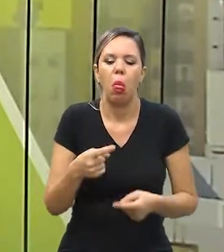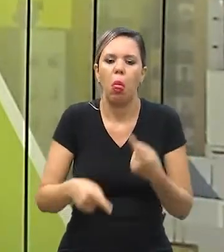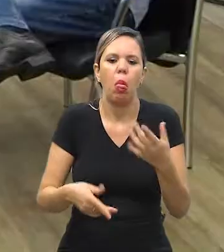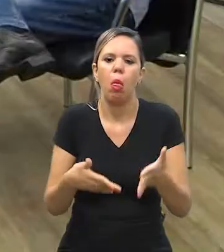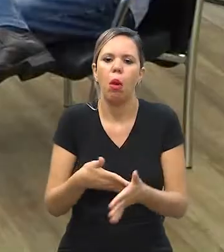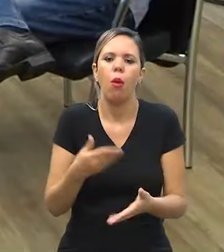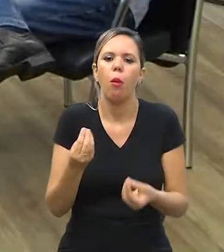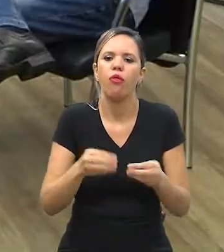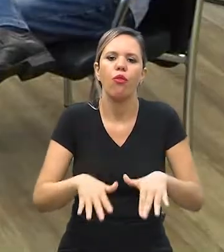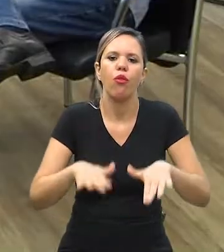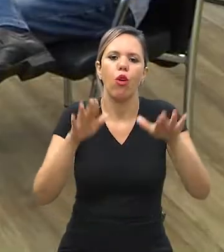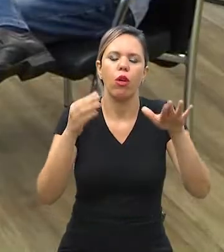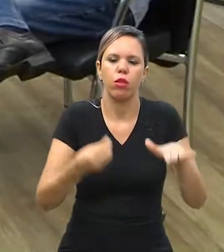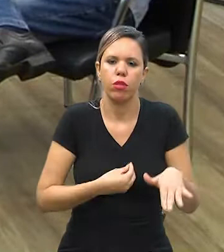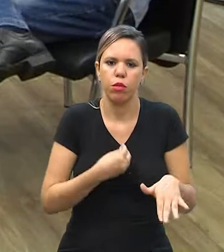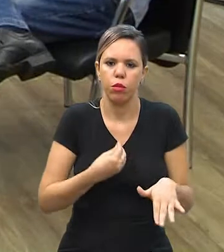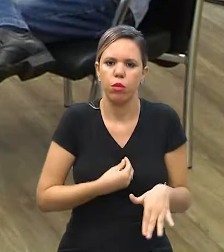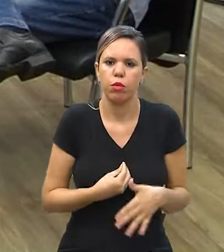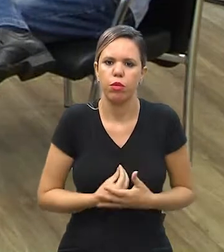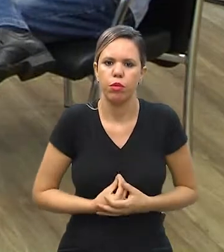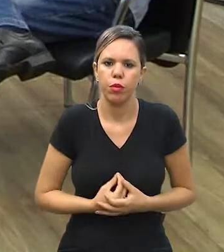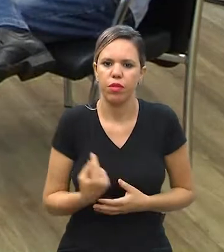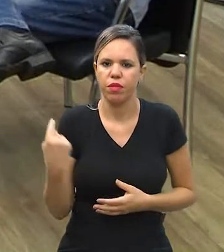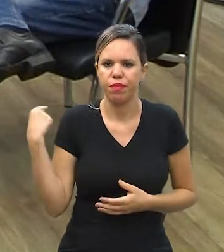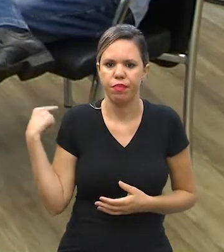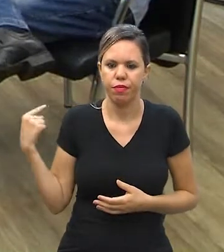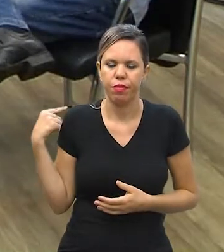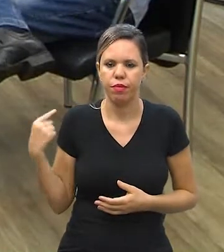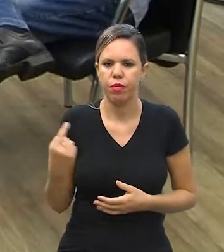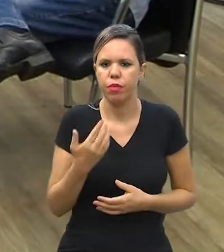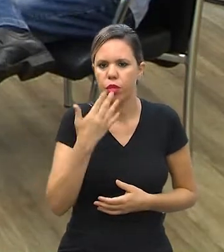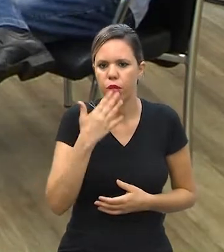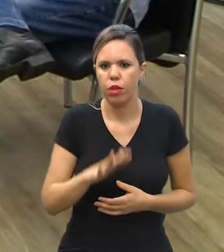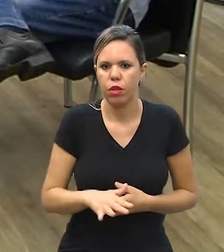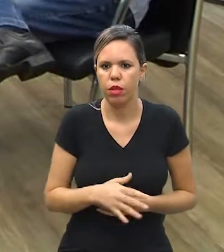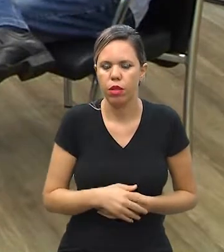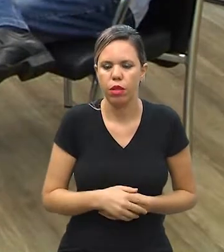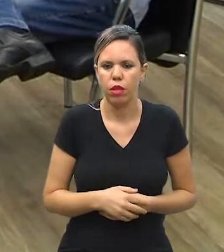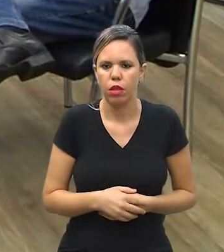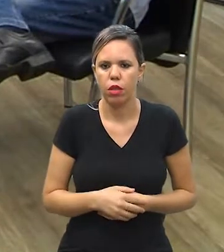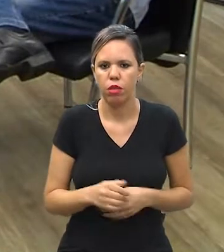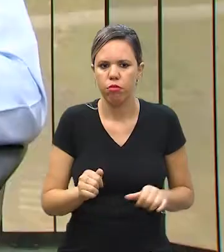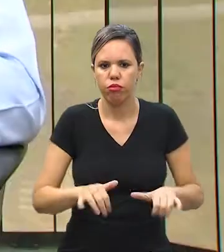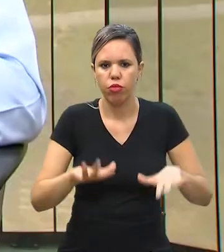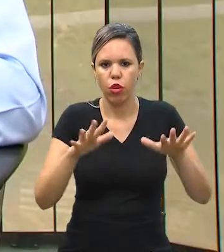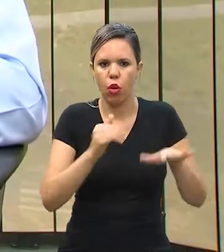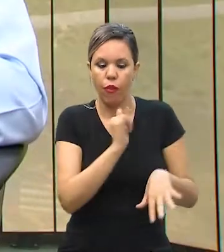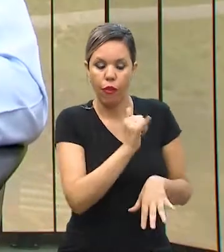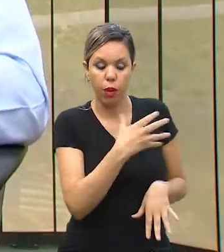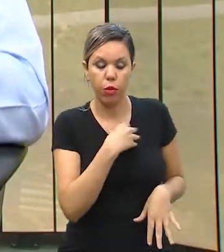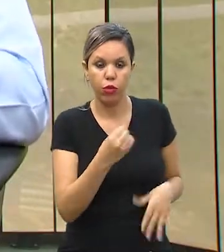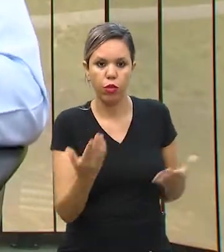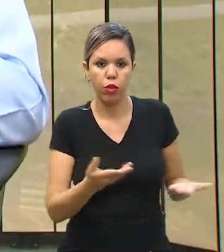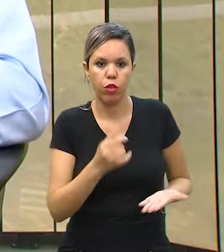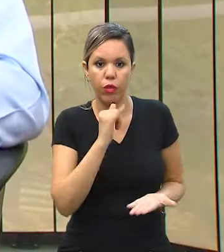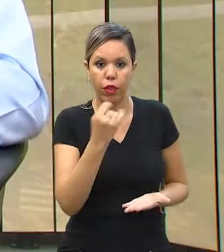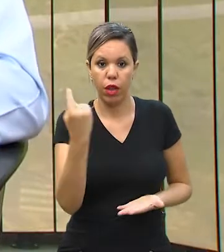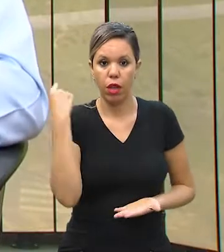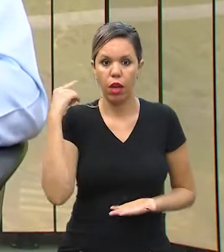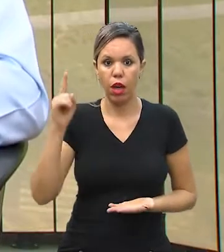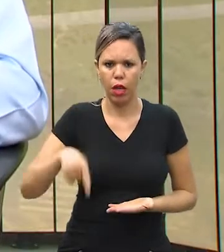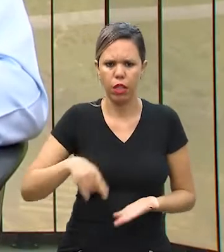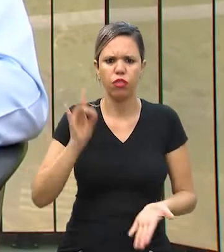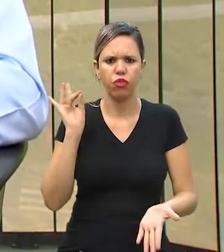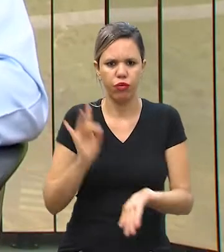Como é que foi a sua infância? Não, naquela época, lá, a infância da gente, eu falo para meus filhos hoje, né? Era a infância